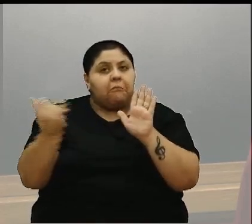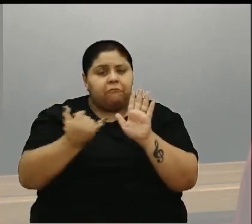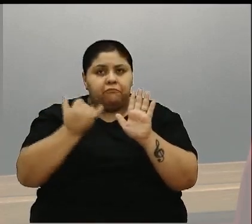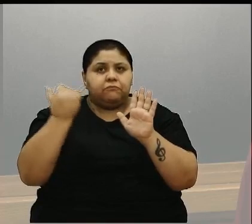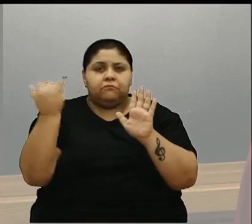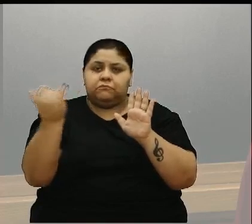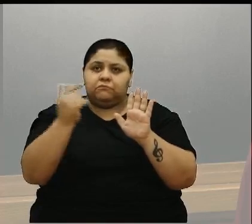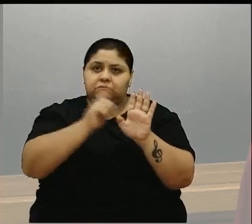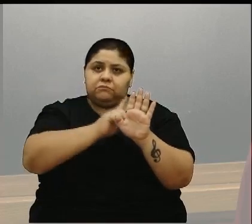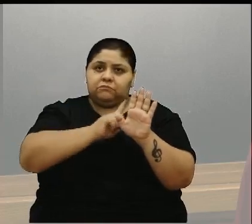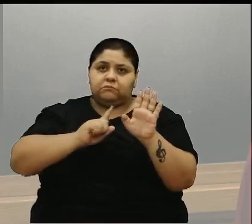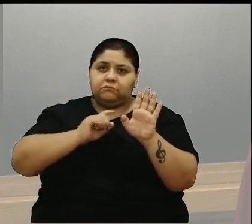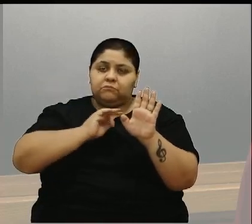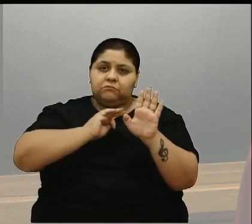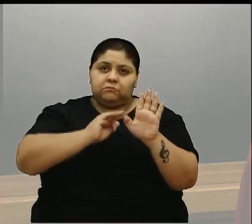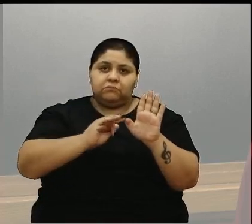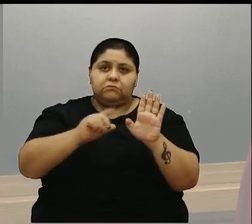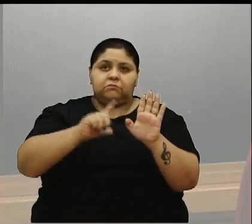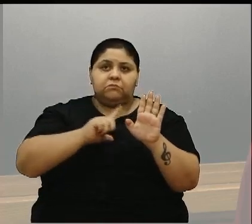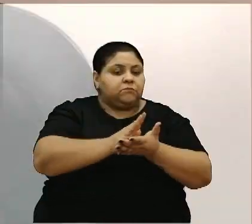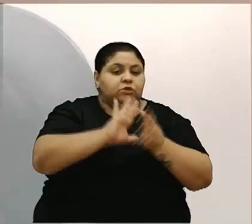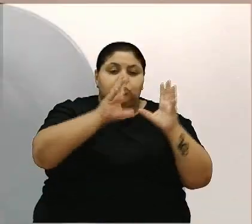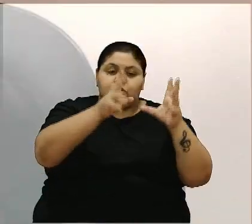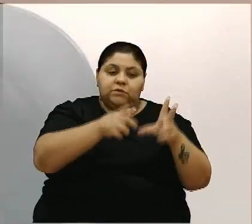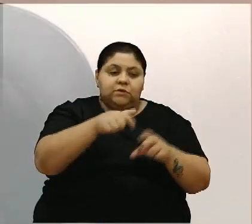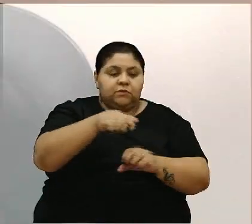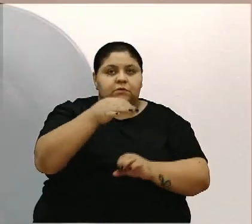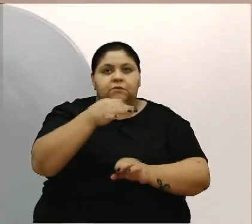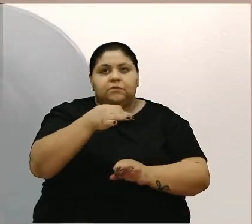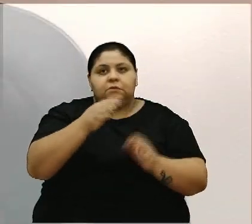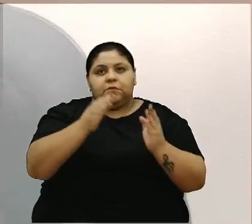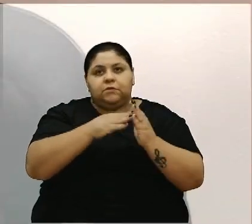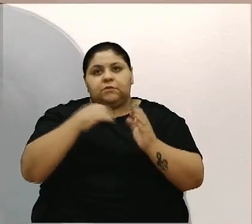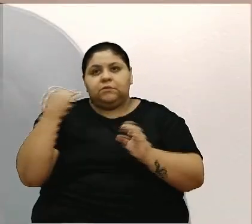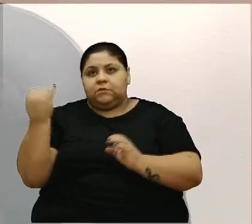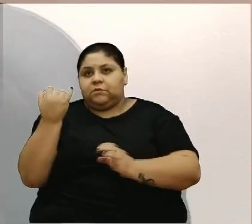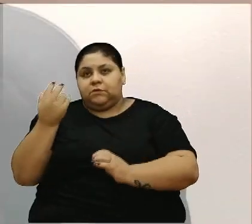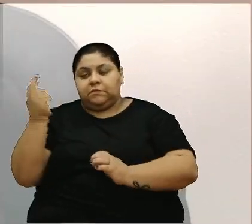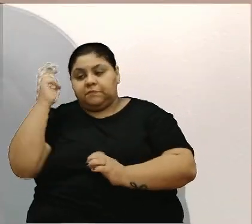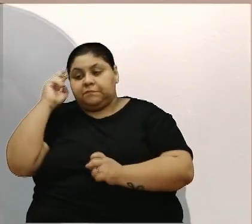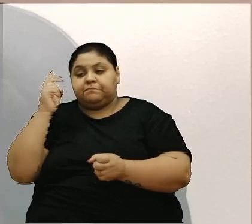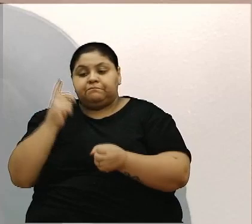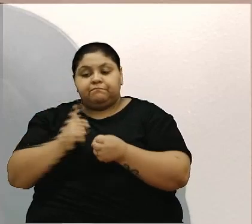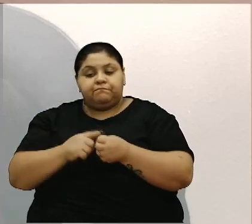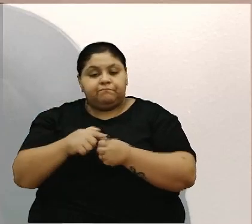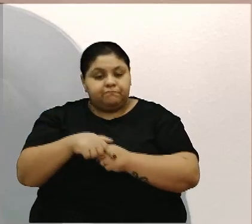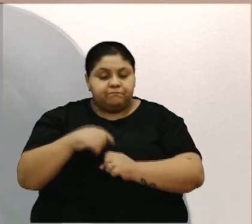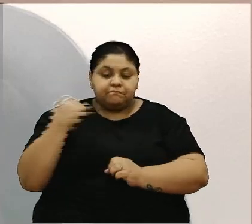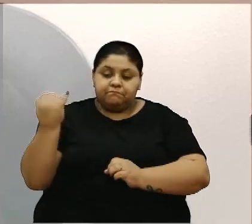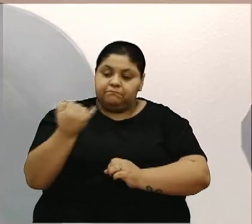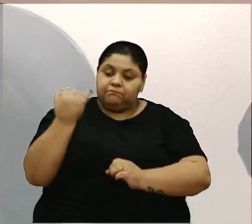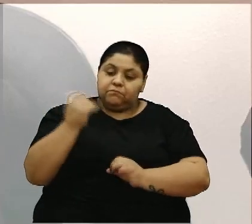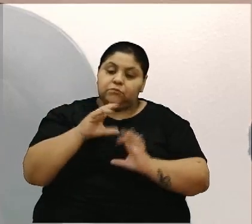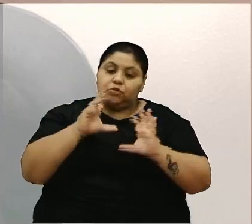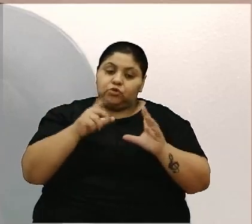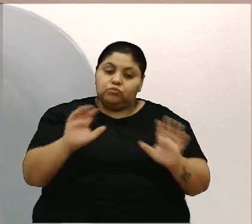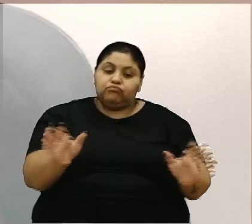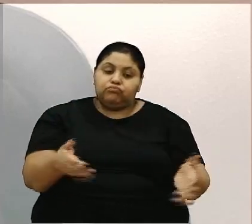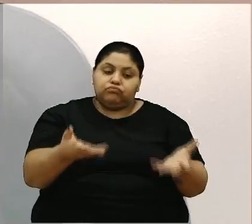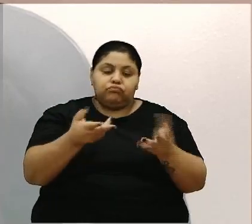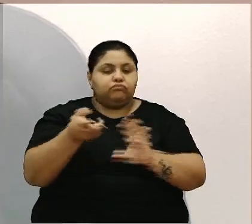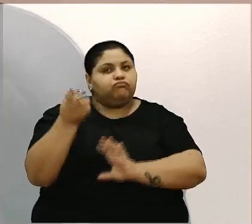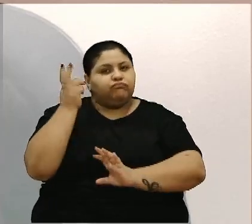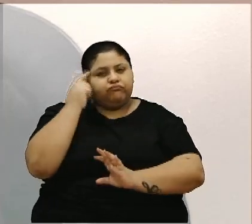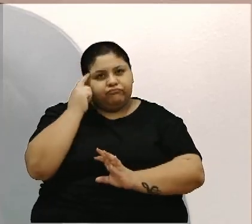que o governo federal está tendo de ver a cultura. Da importância que tem a cultura para a cidade, da importância de todo o fomento que a cultura tem